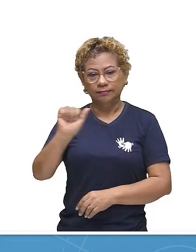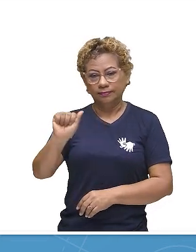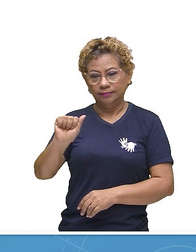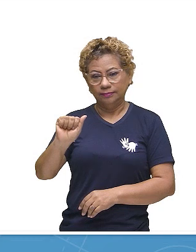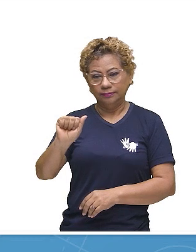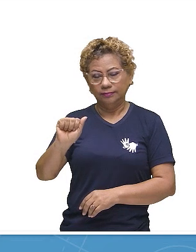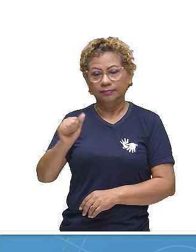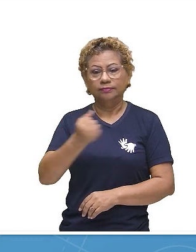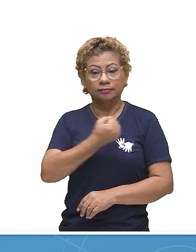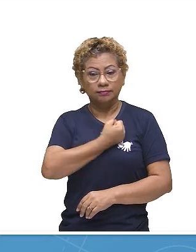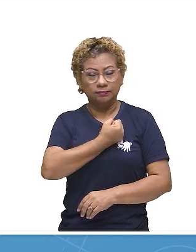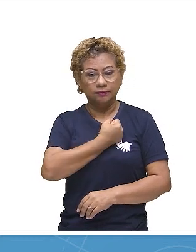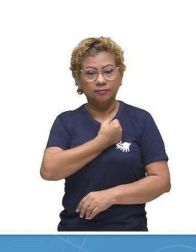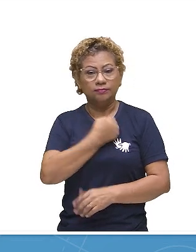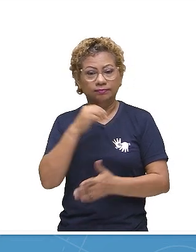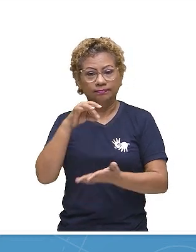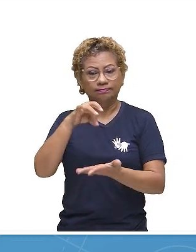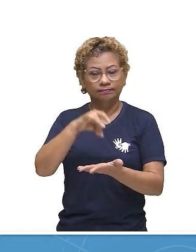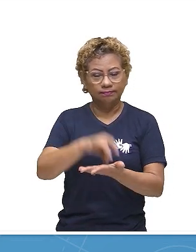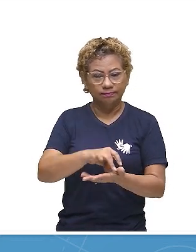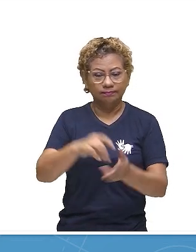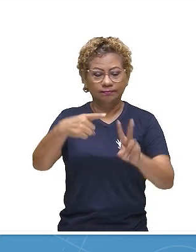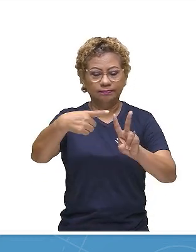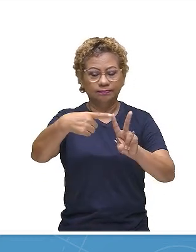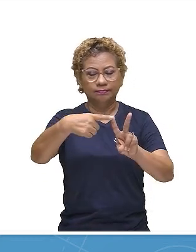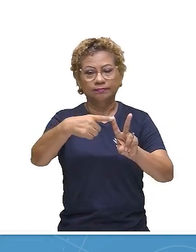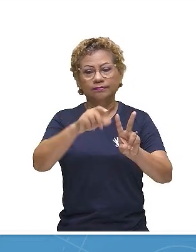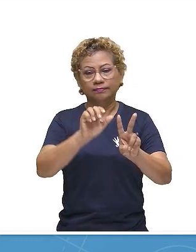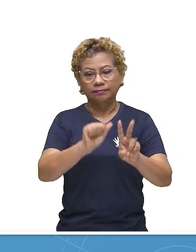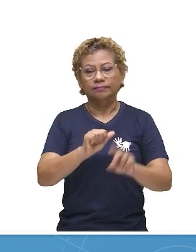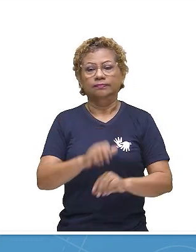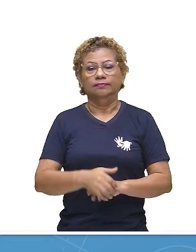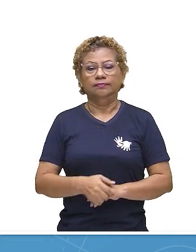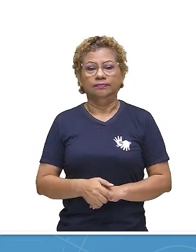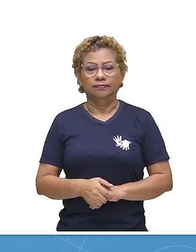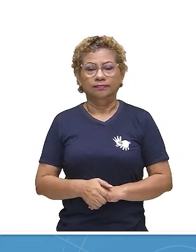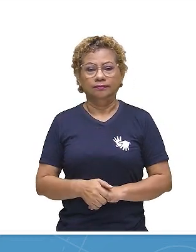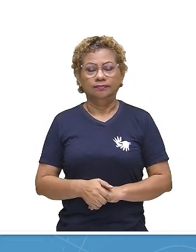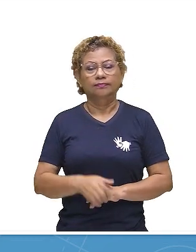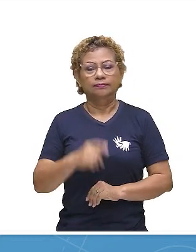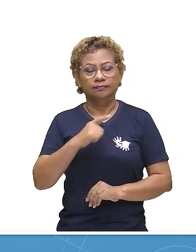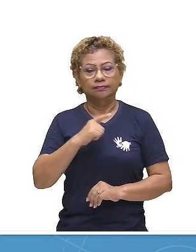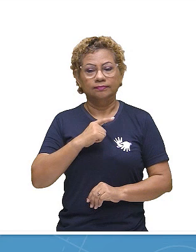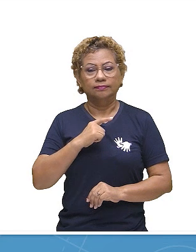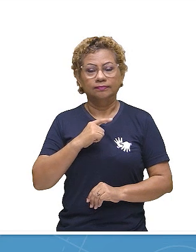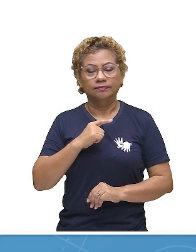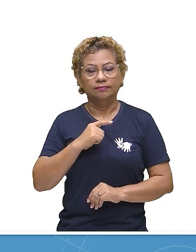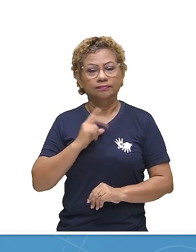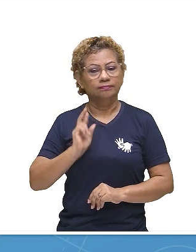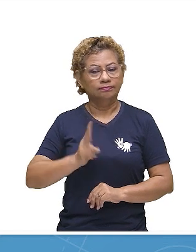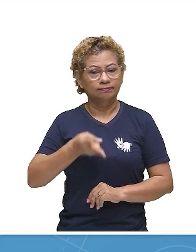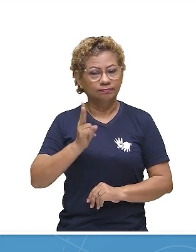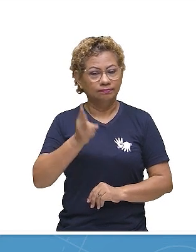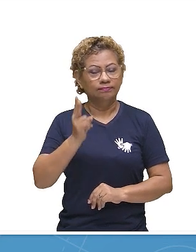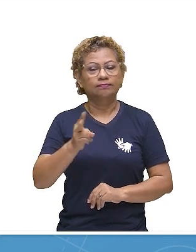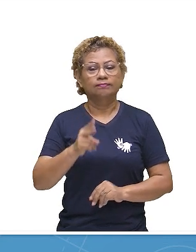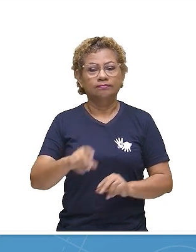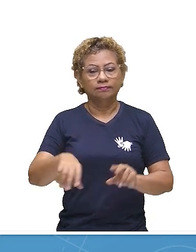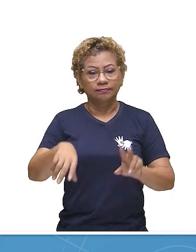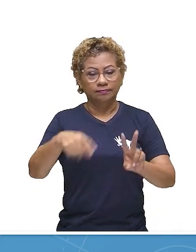número positivo indicado por raiz de A, que, elevado ao quadrado, resulta em A. Ou seja, vamos